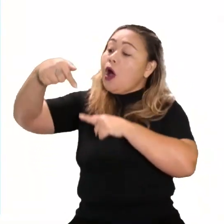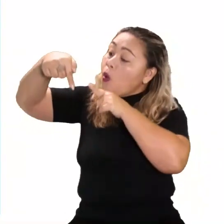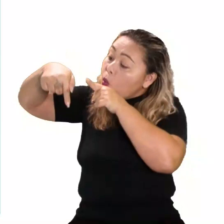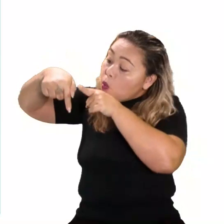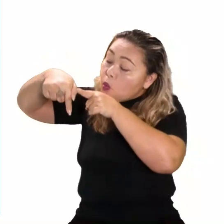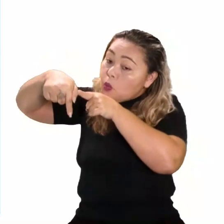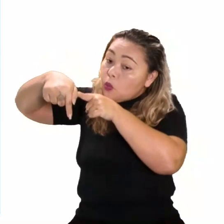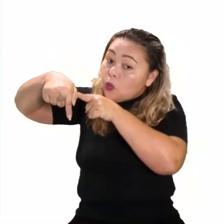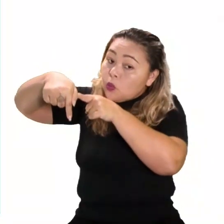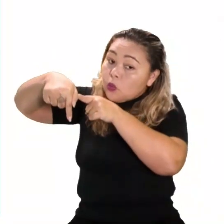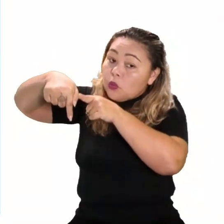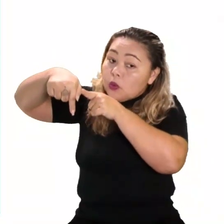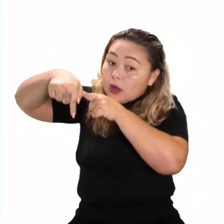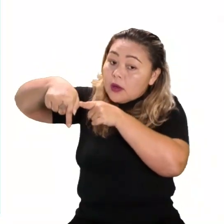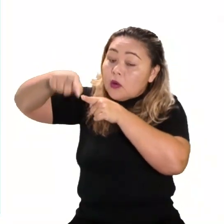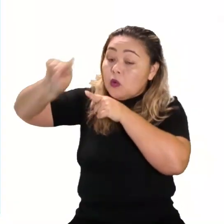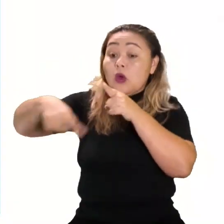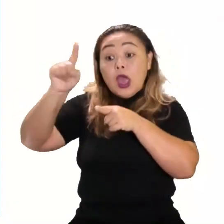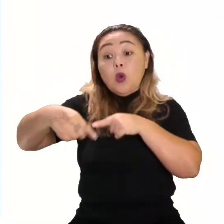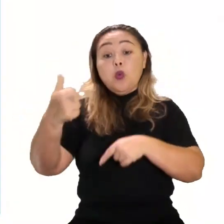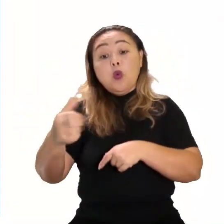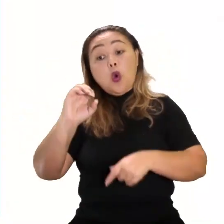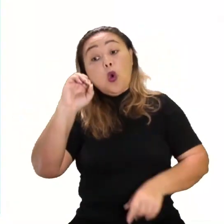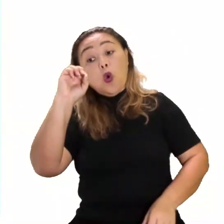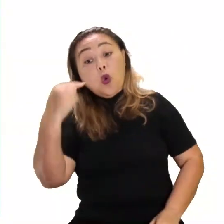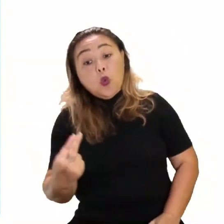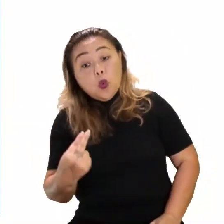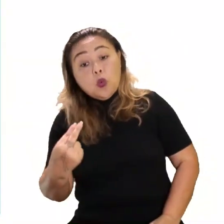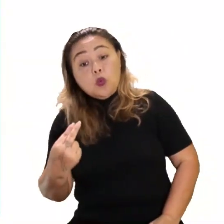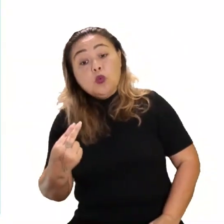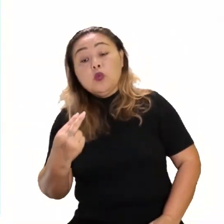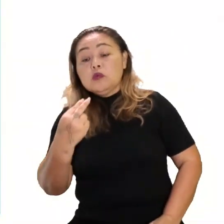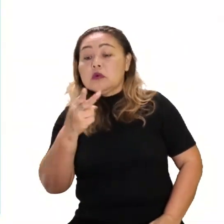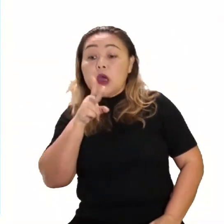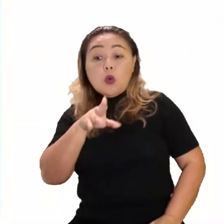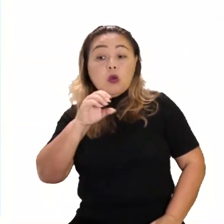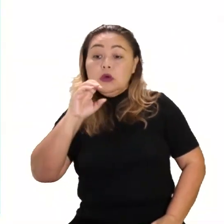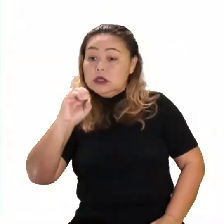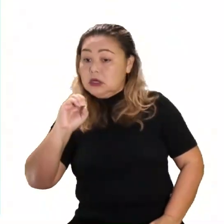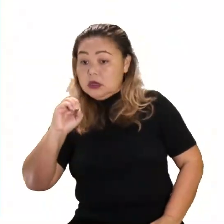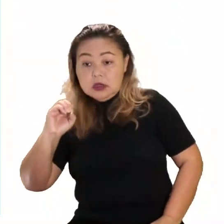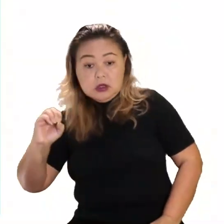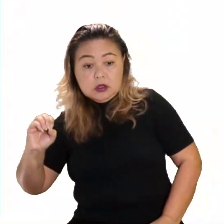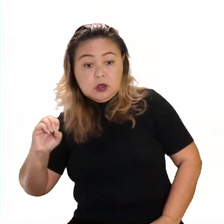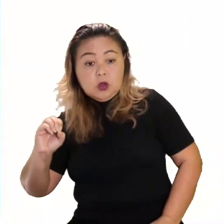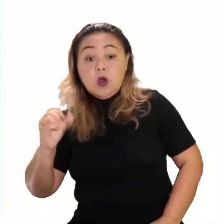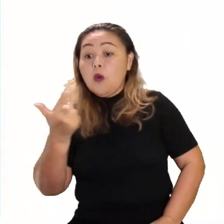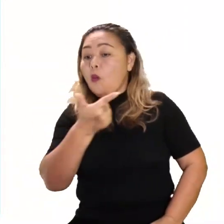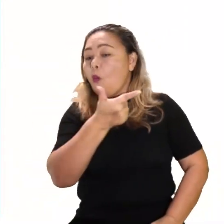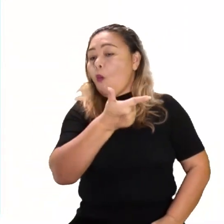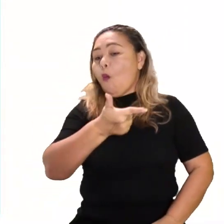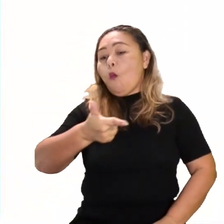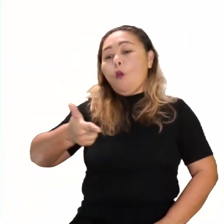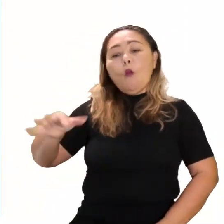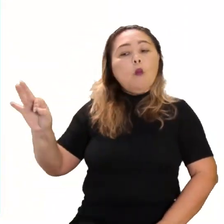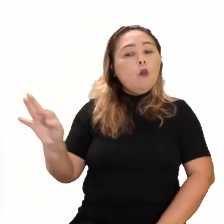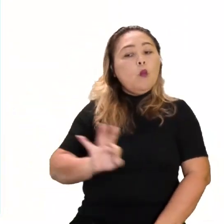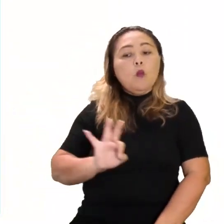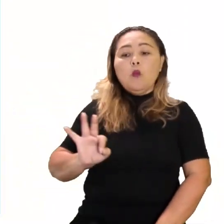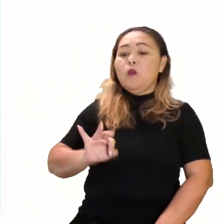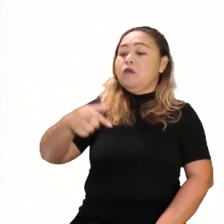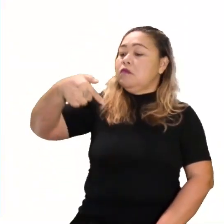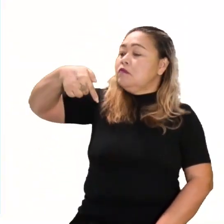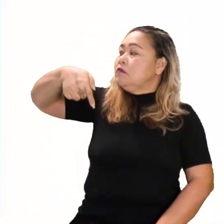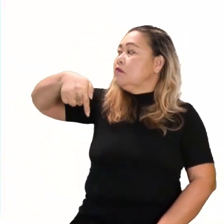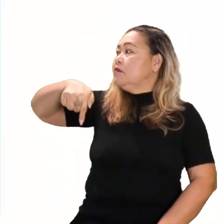positiva? A razão é 1 ou termos igual a 0? Não existe nenhuma